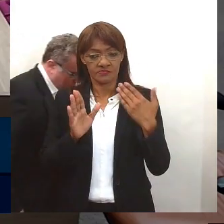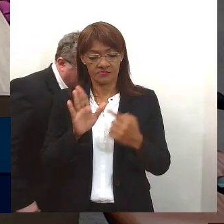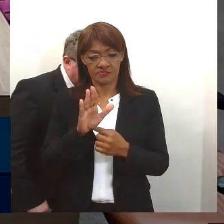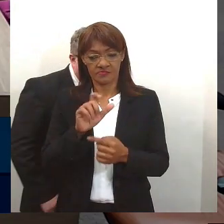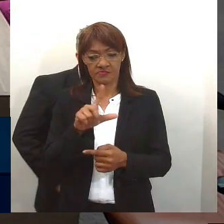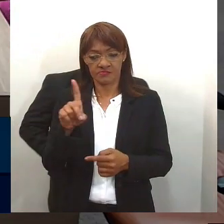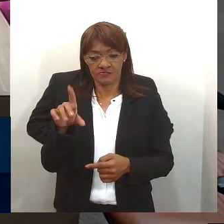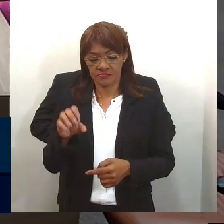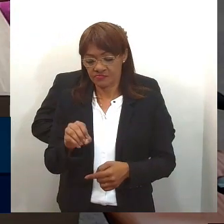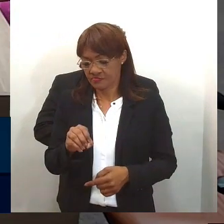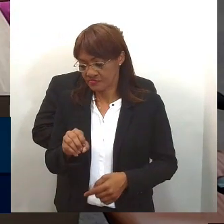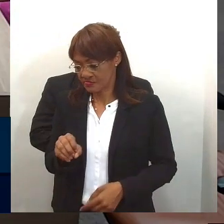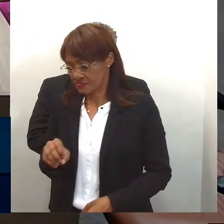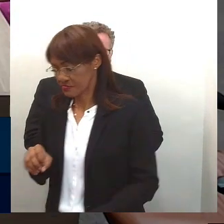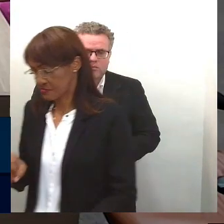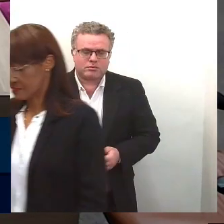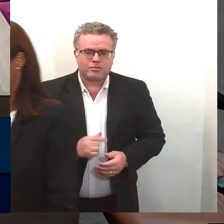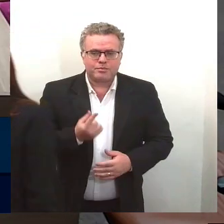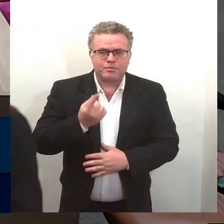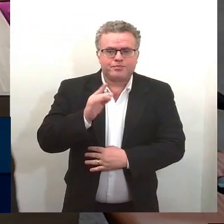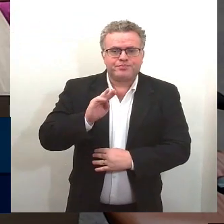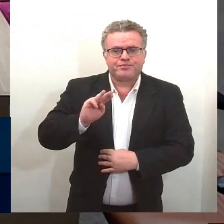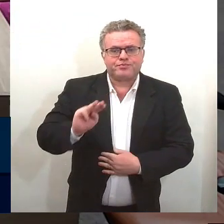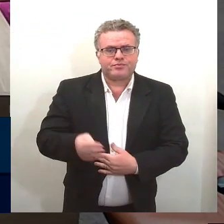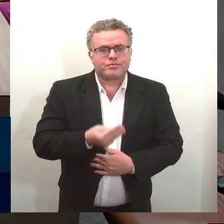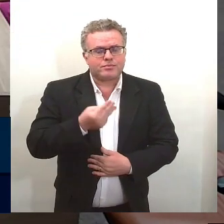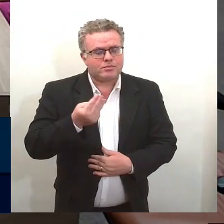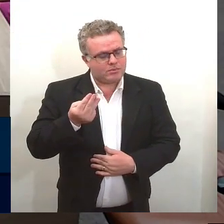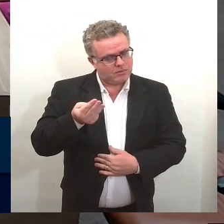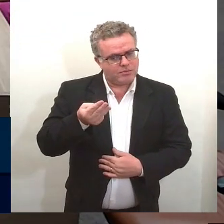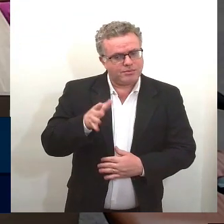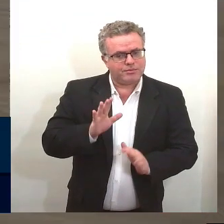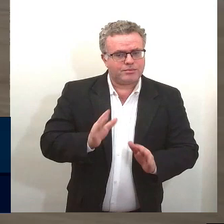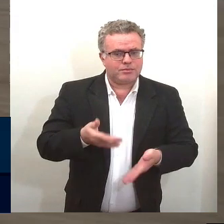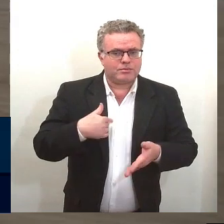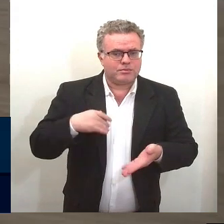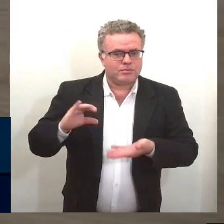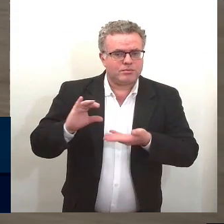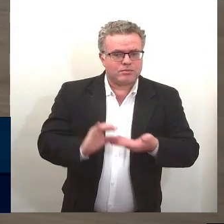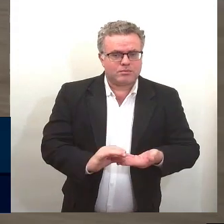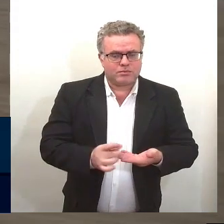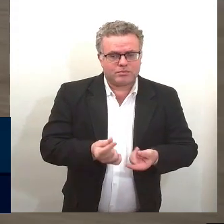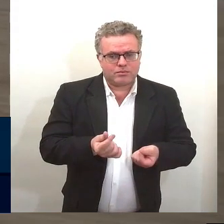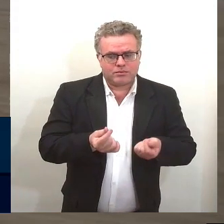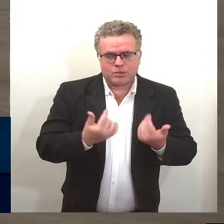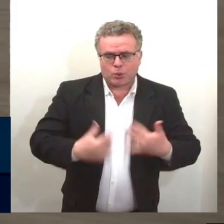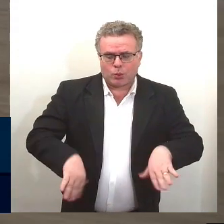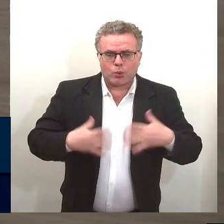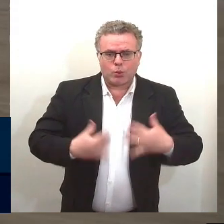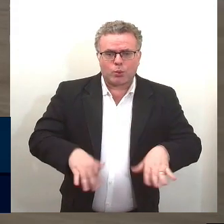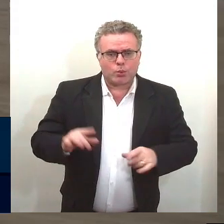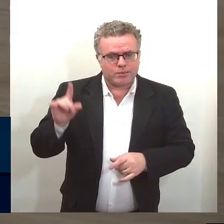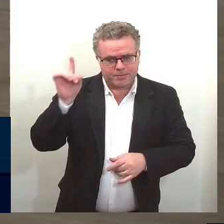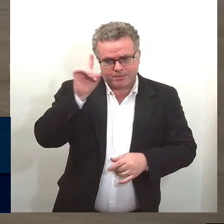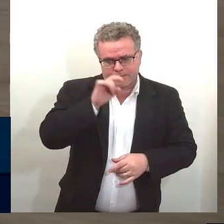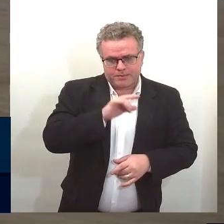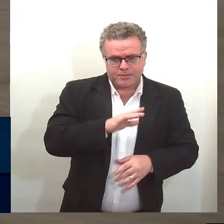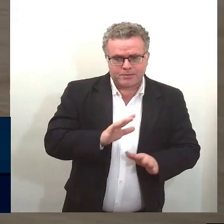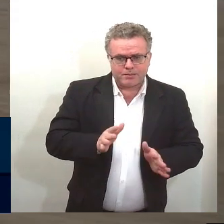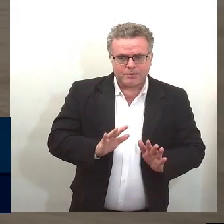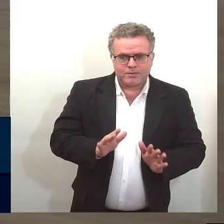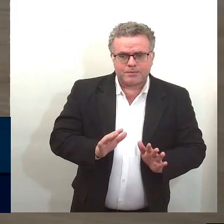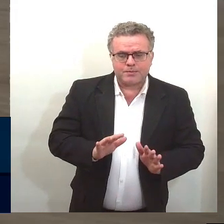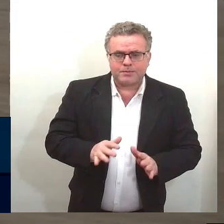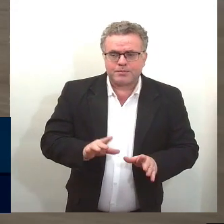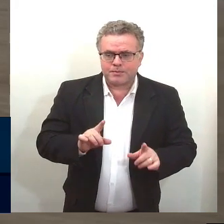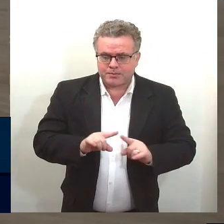renúncias fiscais. Não é um valor alto em relação aos outros estados. E a gente tem que lembrar também que a gente tem que competir com os